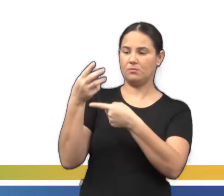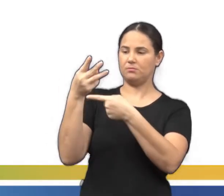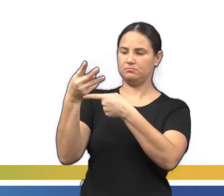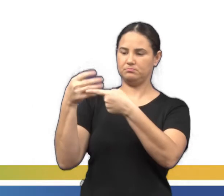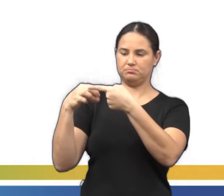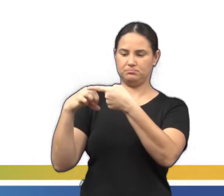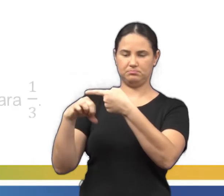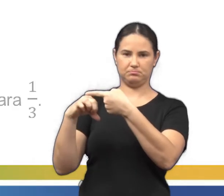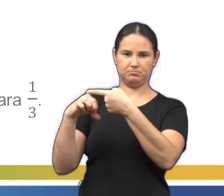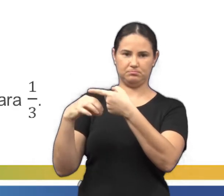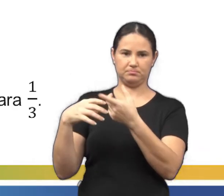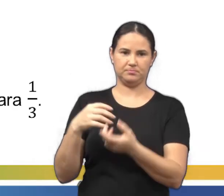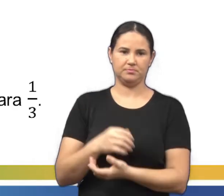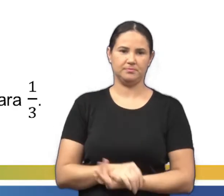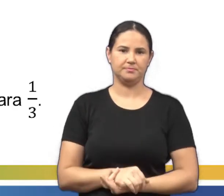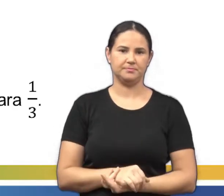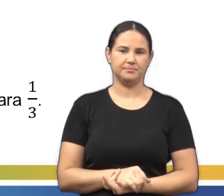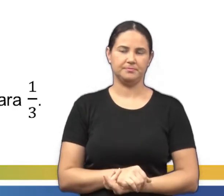tá bom?